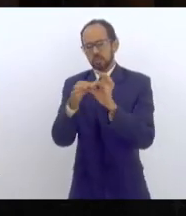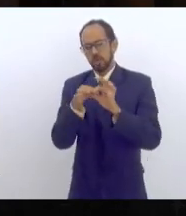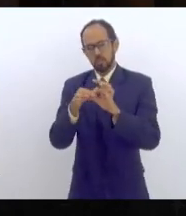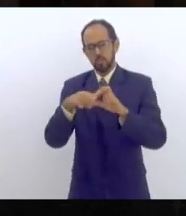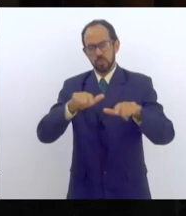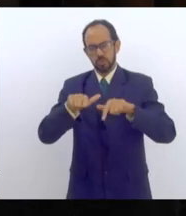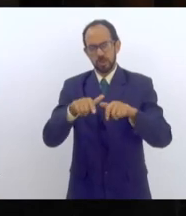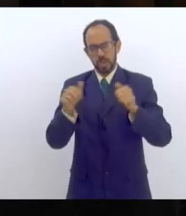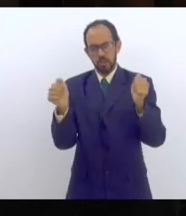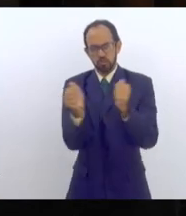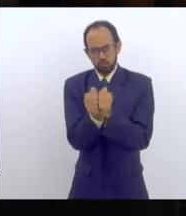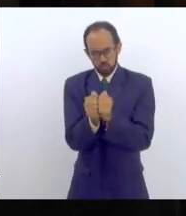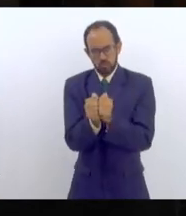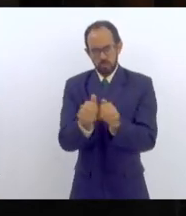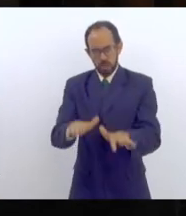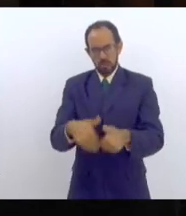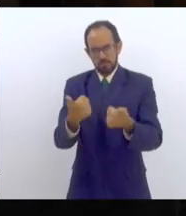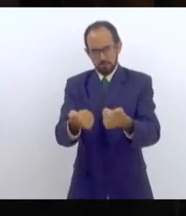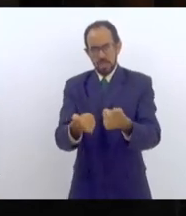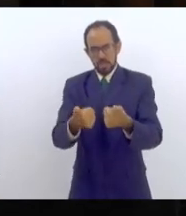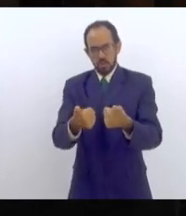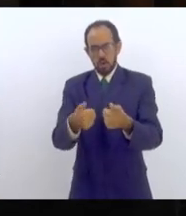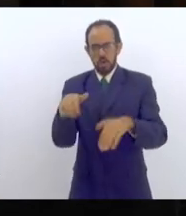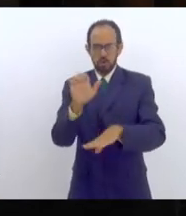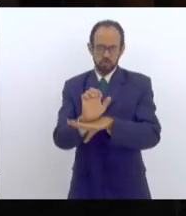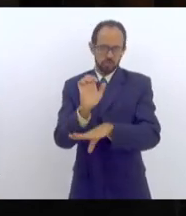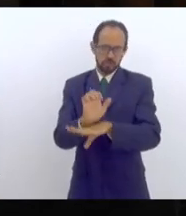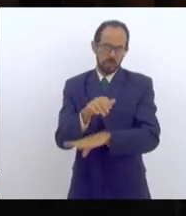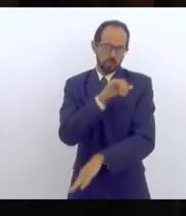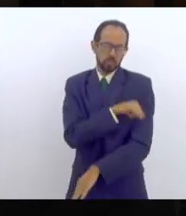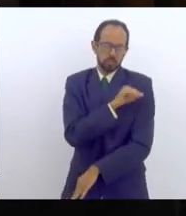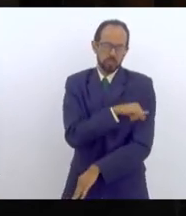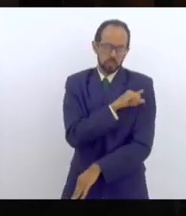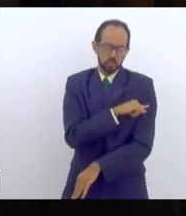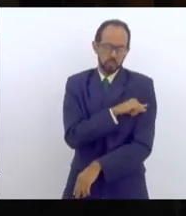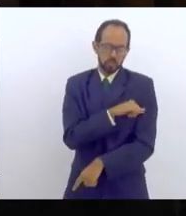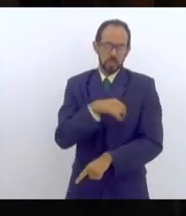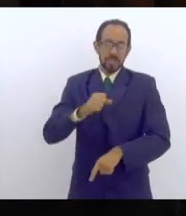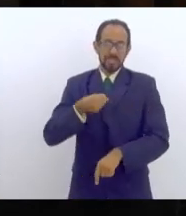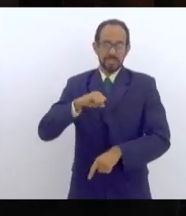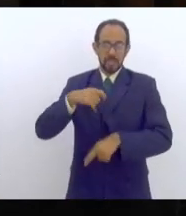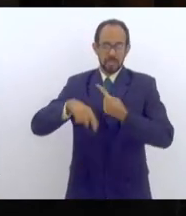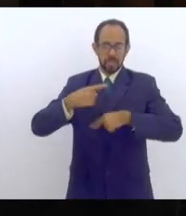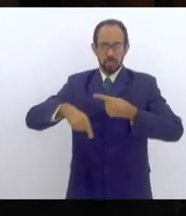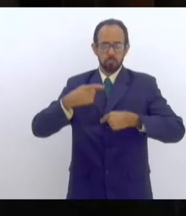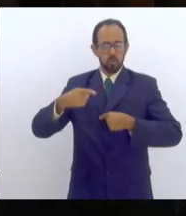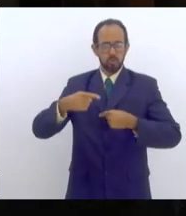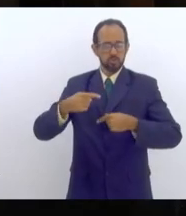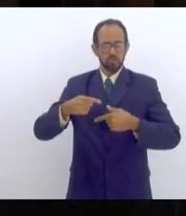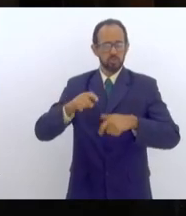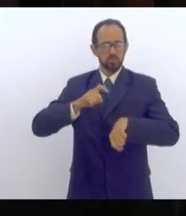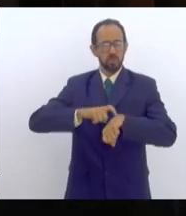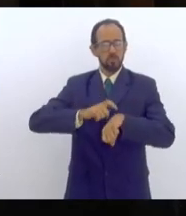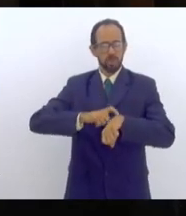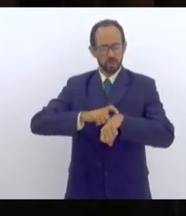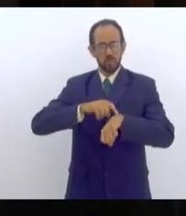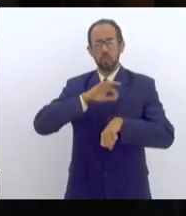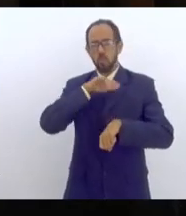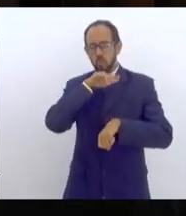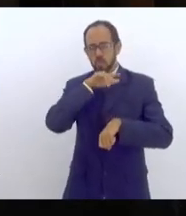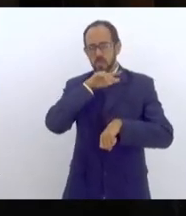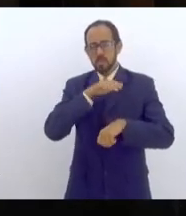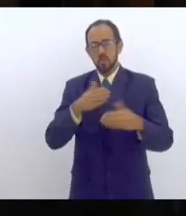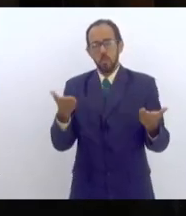sintonia para o melhor do Estado do Rio de Janeiro. Se depois de atravessar um período turbulento, hoje o